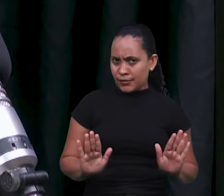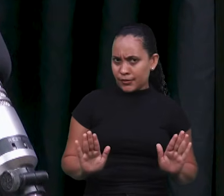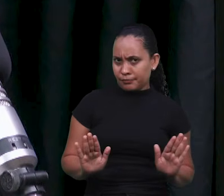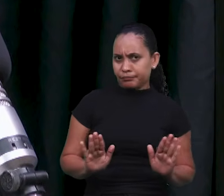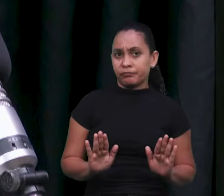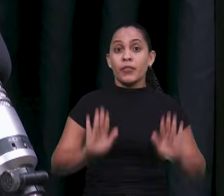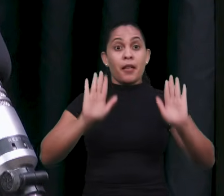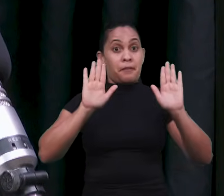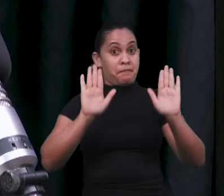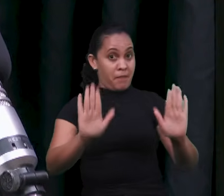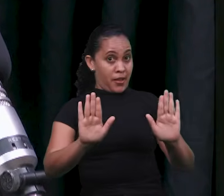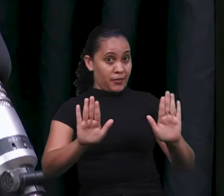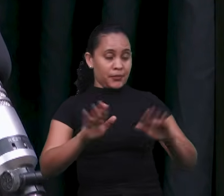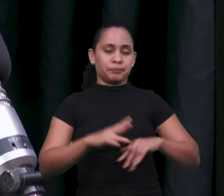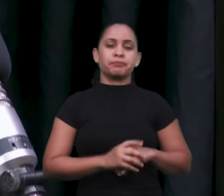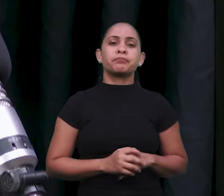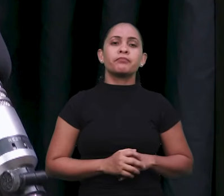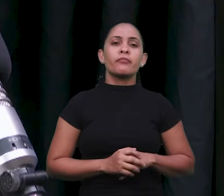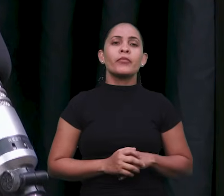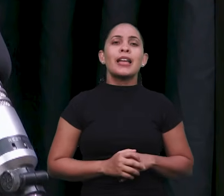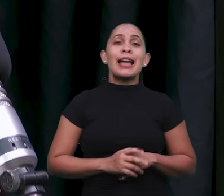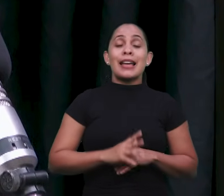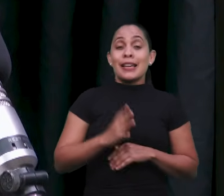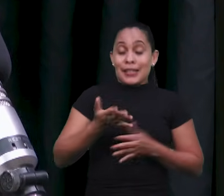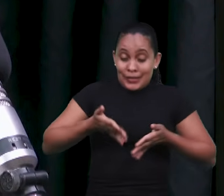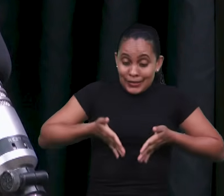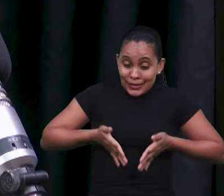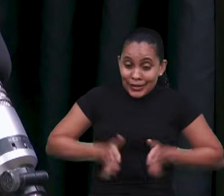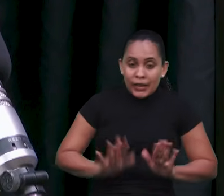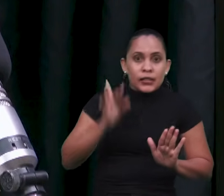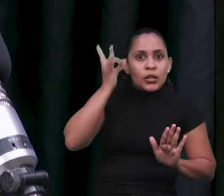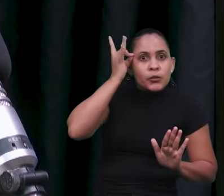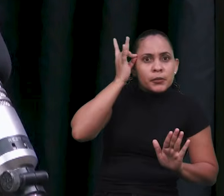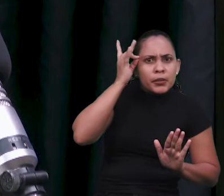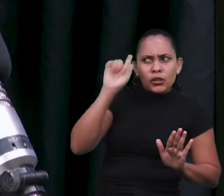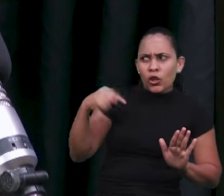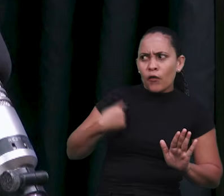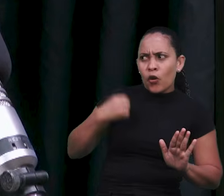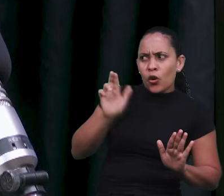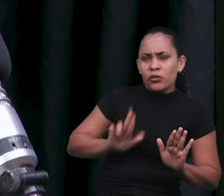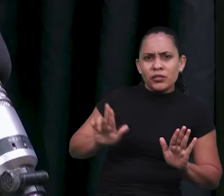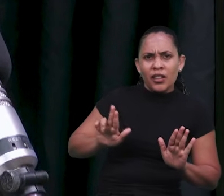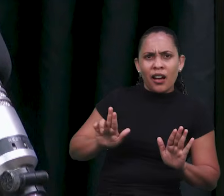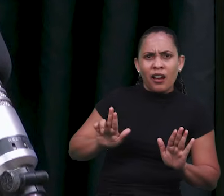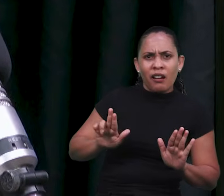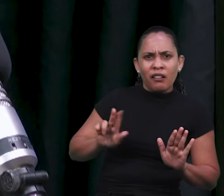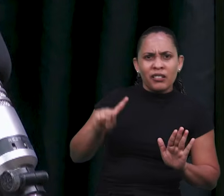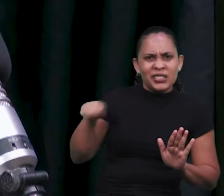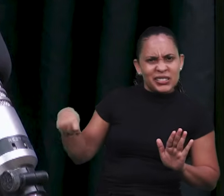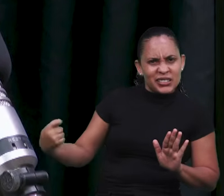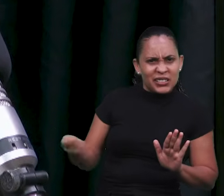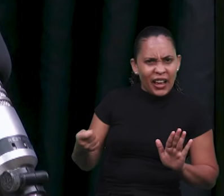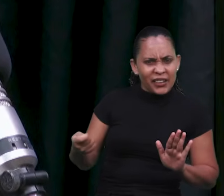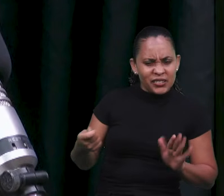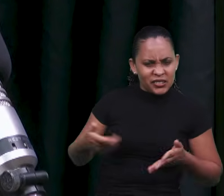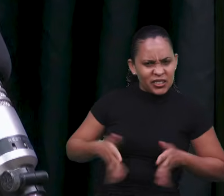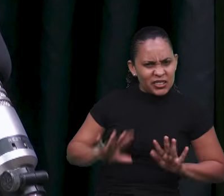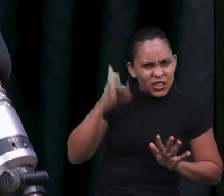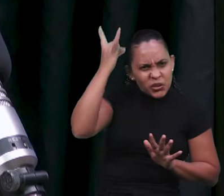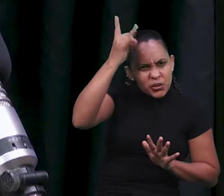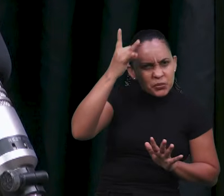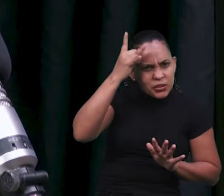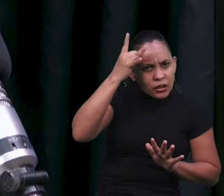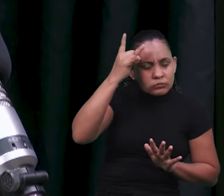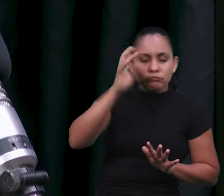nasce. Mas quando é nascido do Espírito, também de forma nenhuma a gente vai fazer nascer do Espírito Santo, de forma